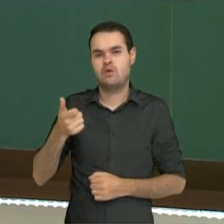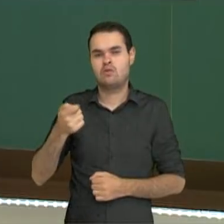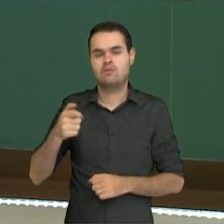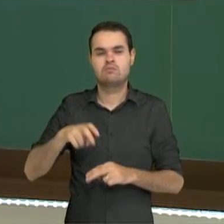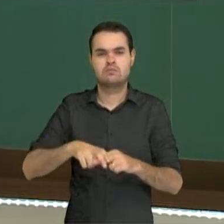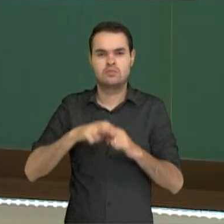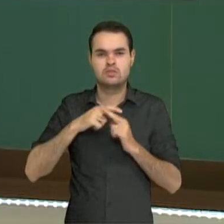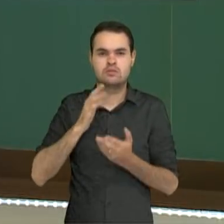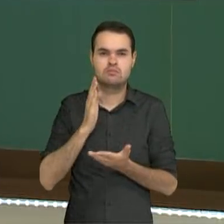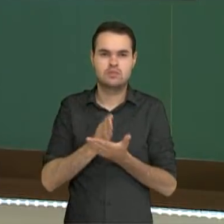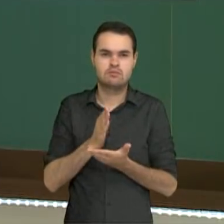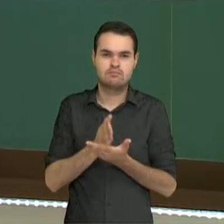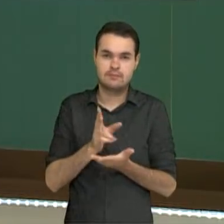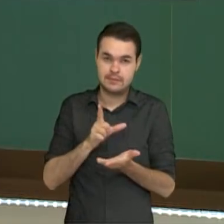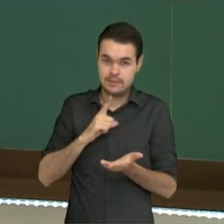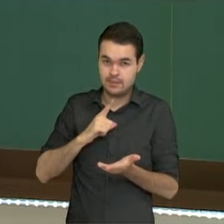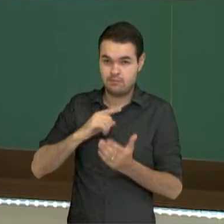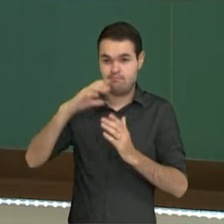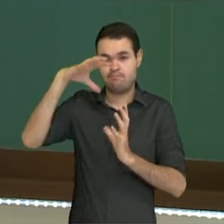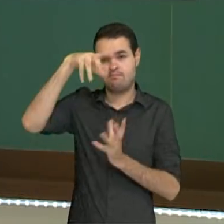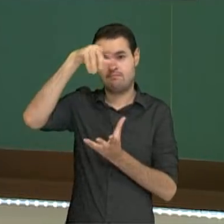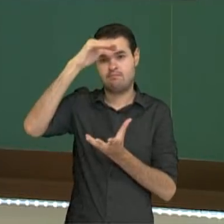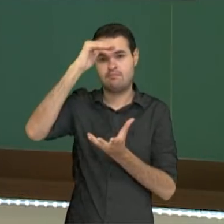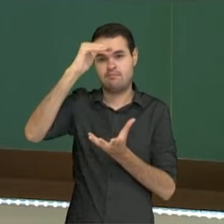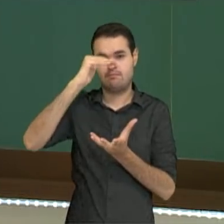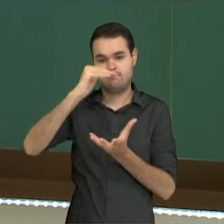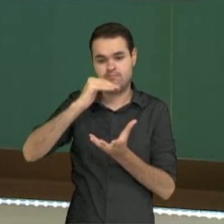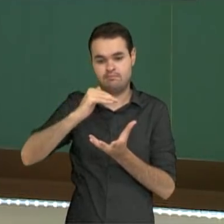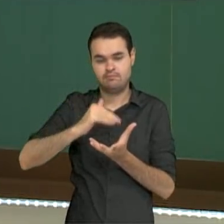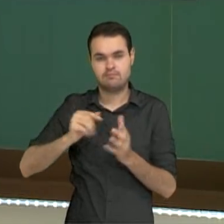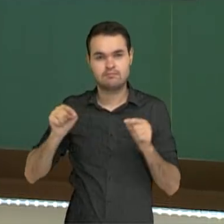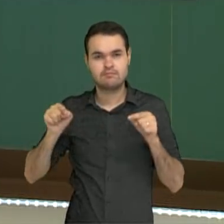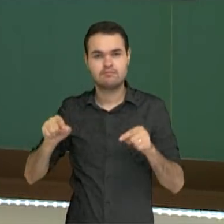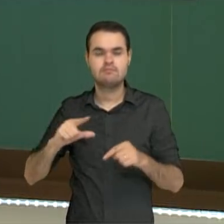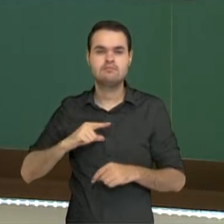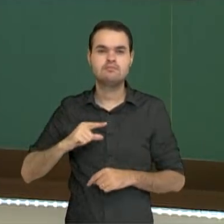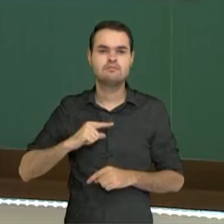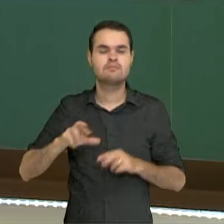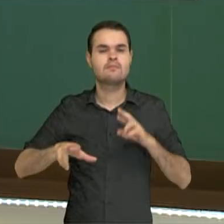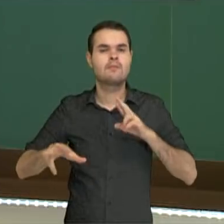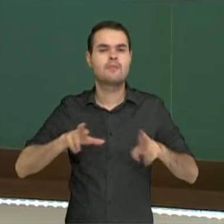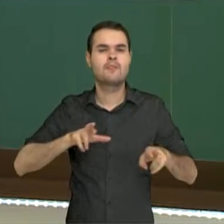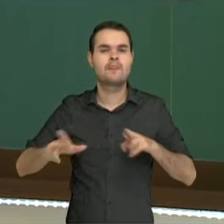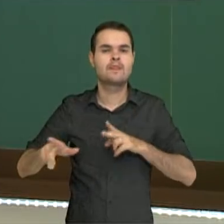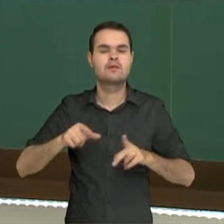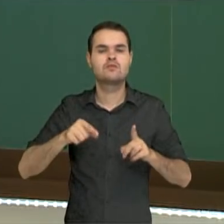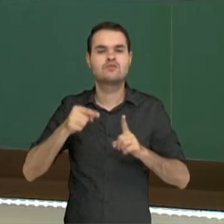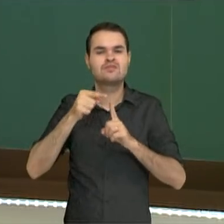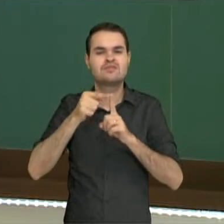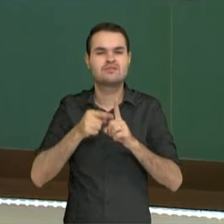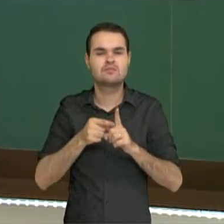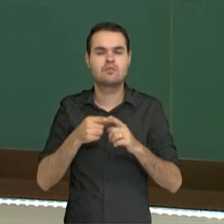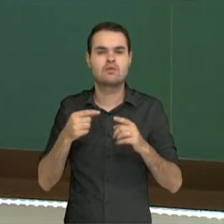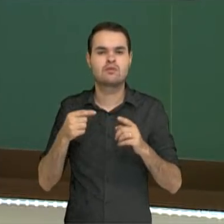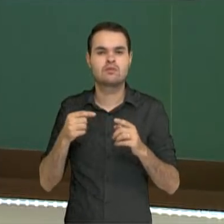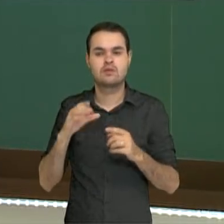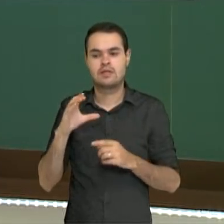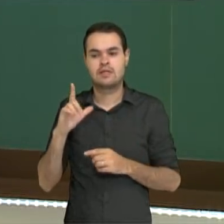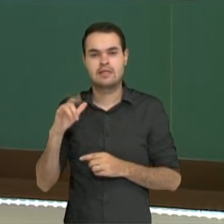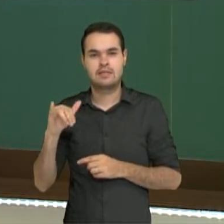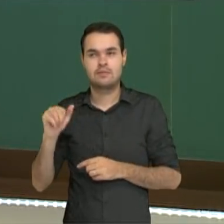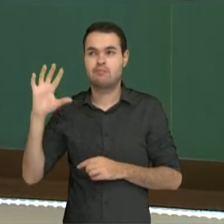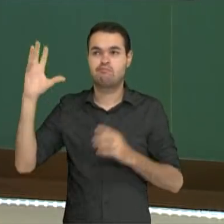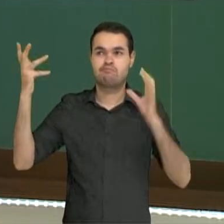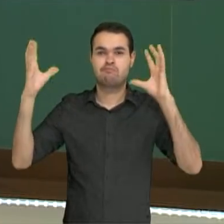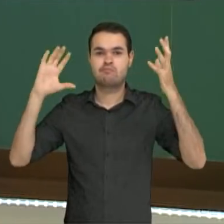isso essa divisão das zonas térmicas, e é através delas que nós vamos ter ali os diferentes tipos climáticos da Terra. Climas mais